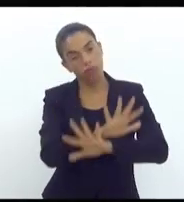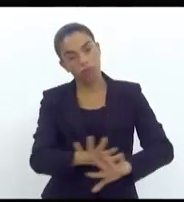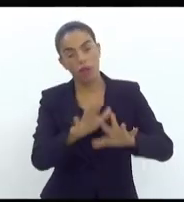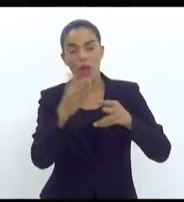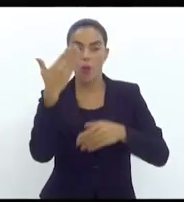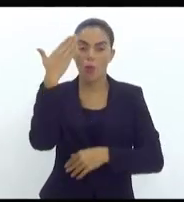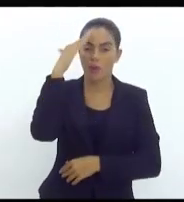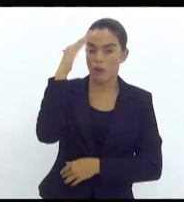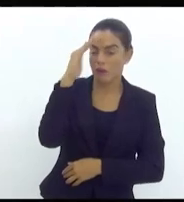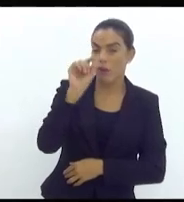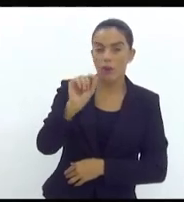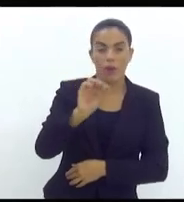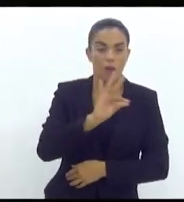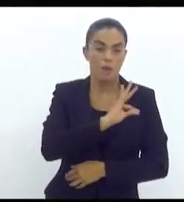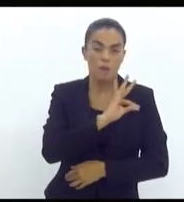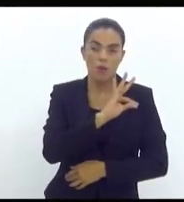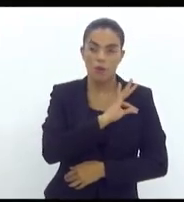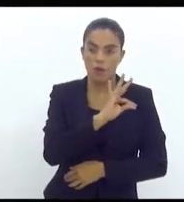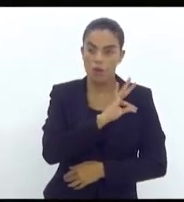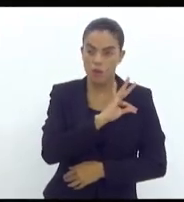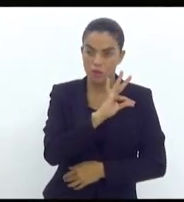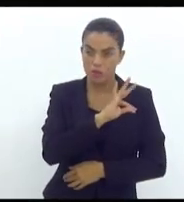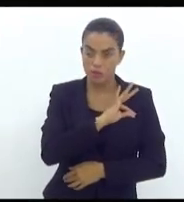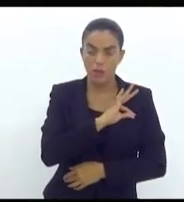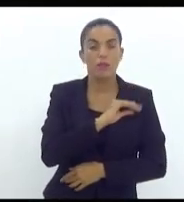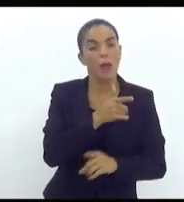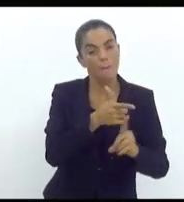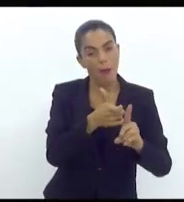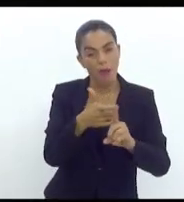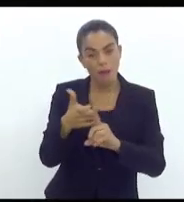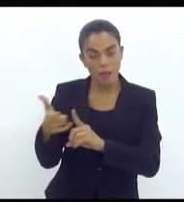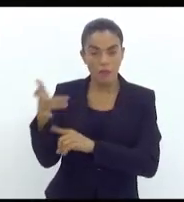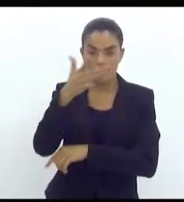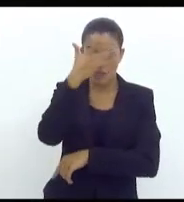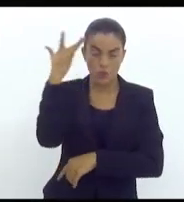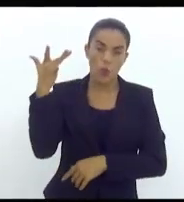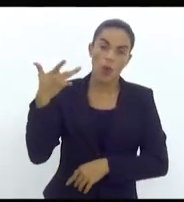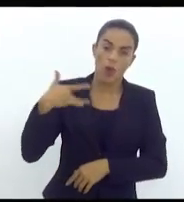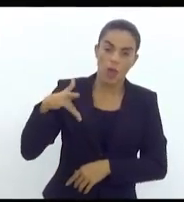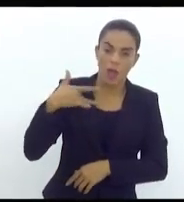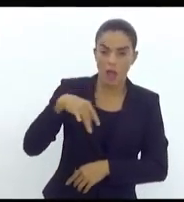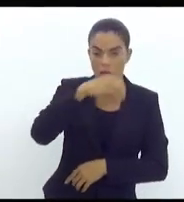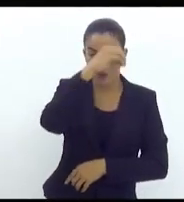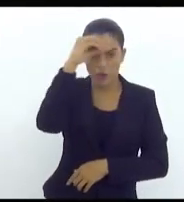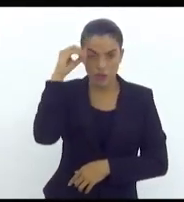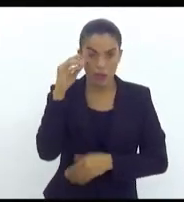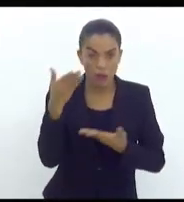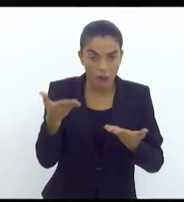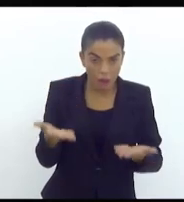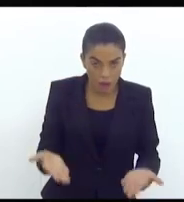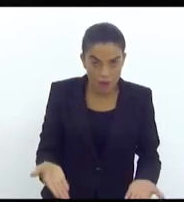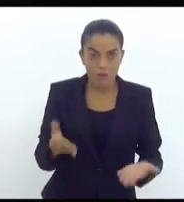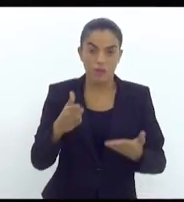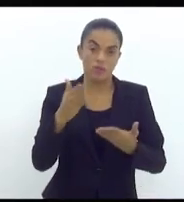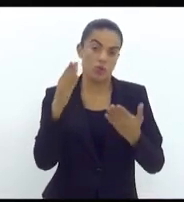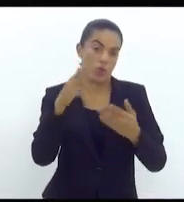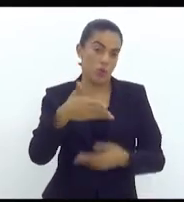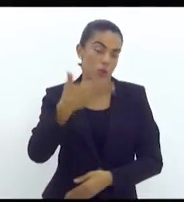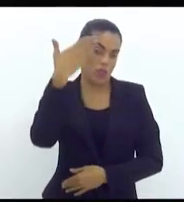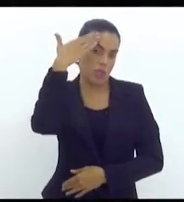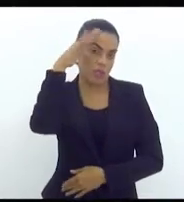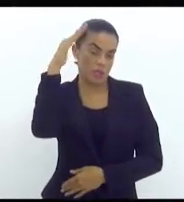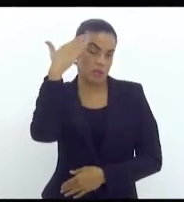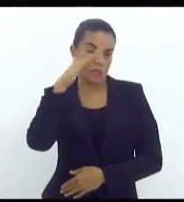é que os policiais estão matando pessoas inocentes é isso que está subentendido